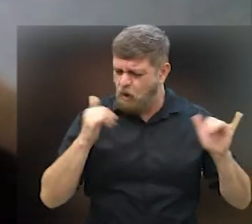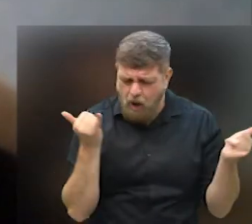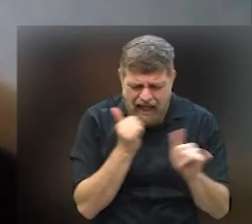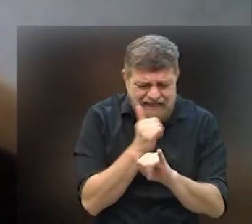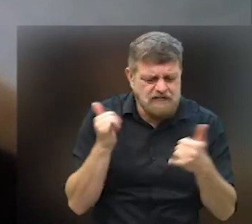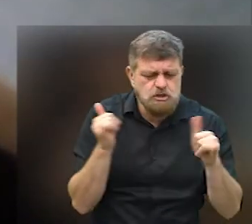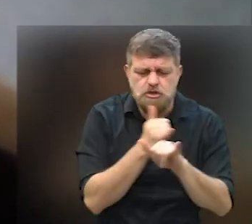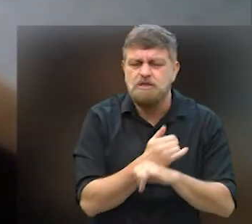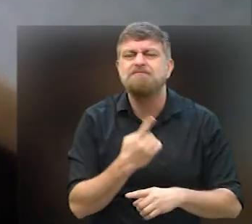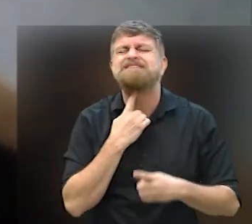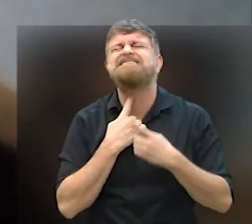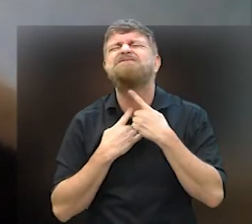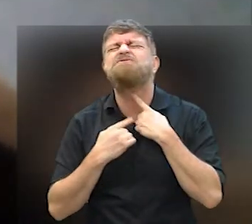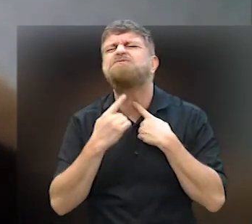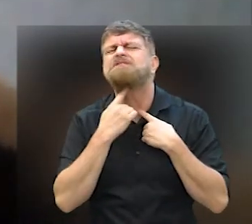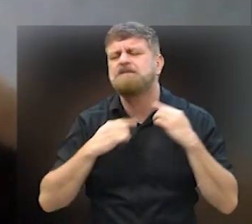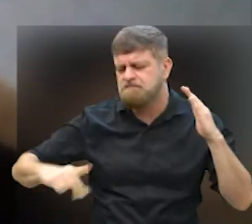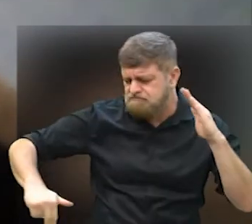tanta energia, com tanta